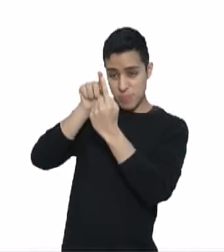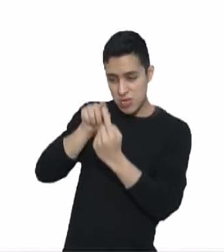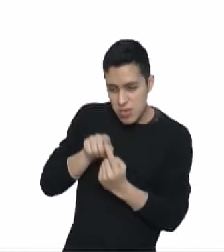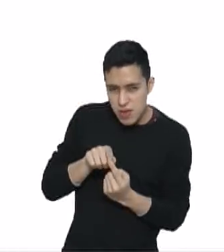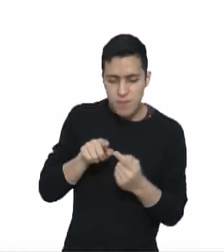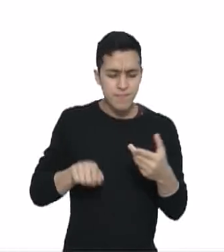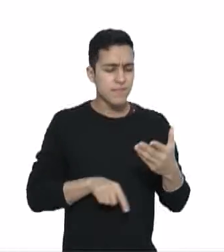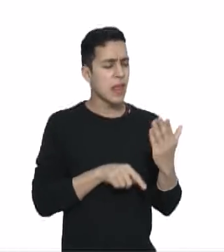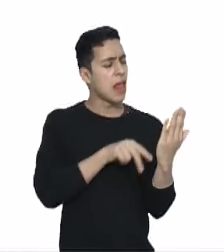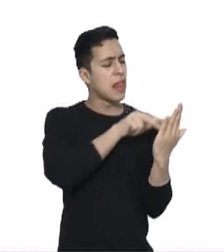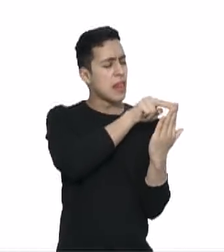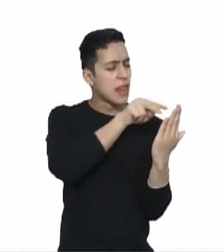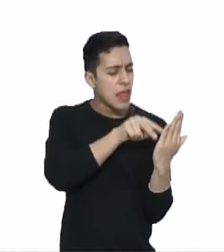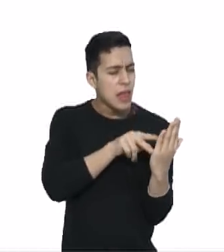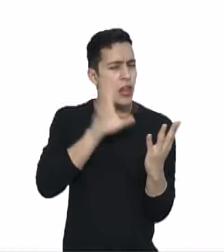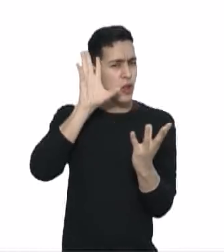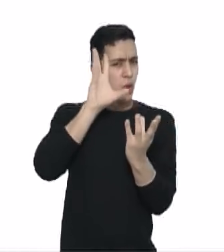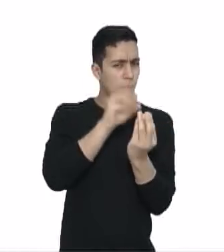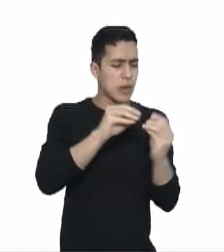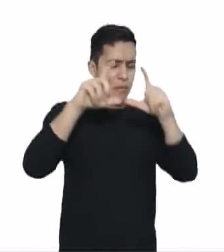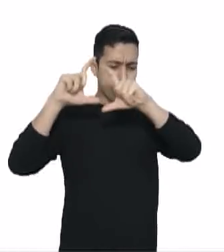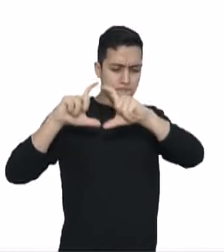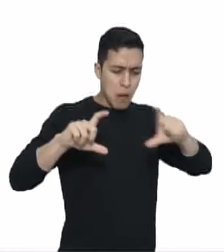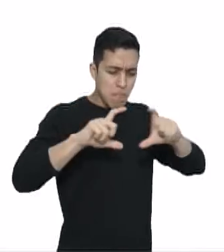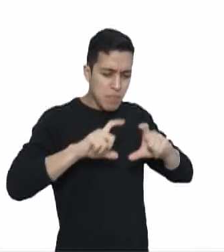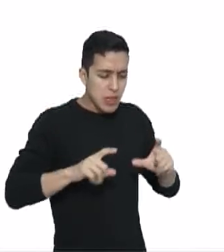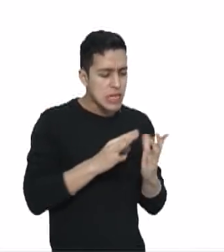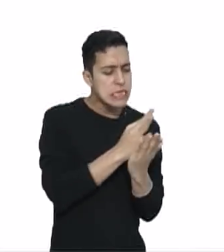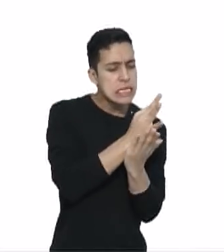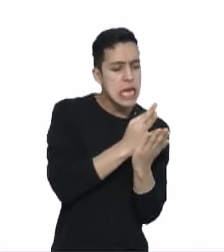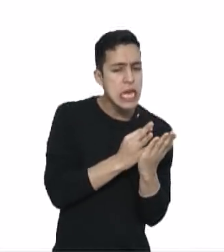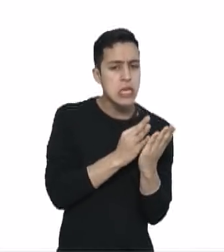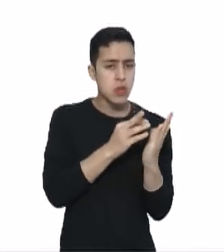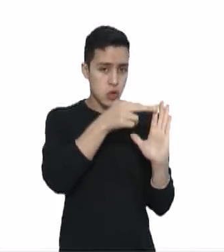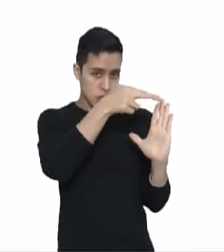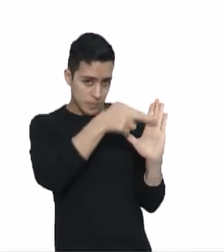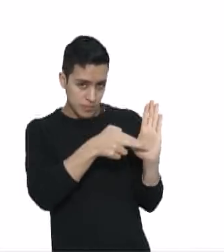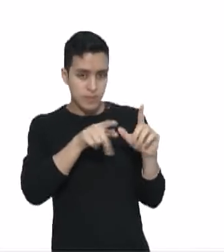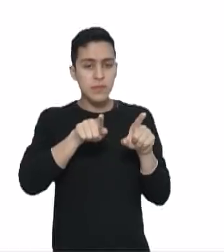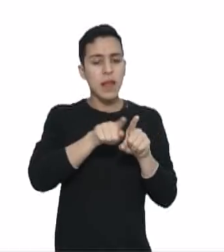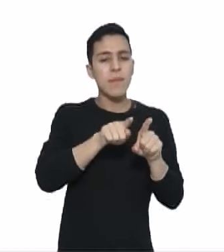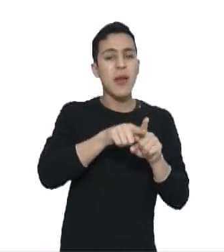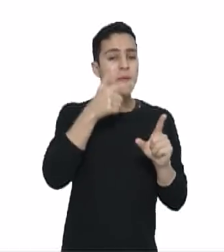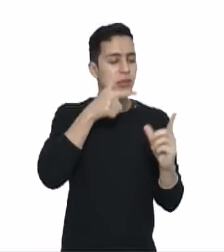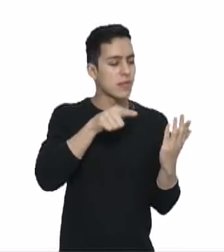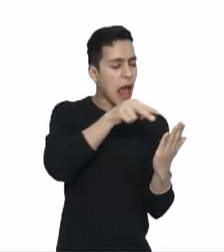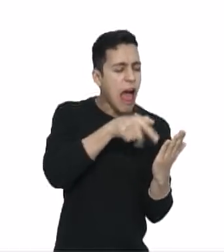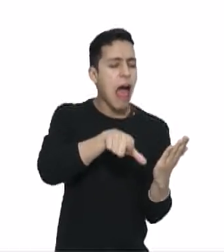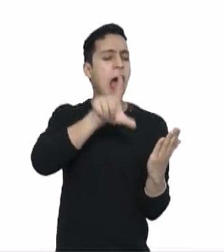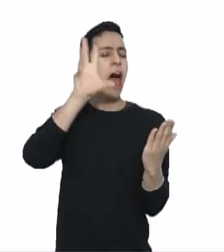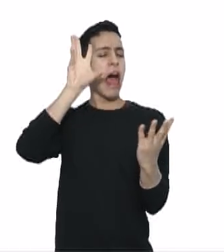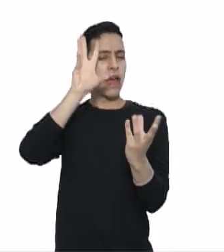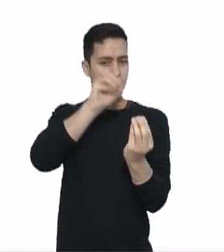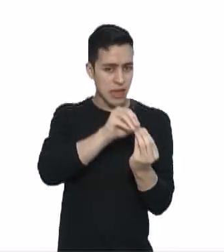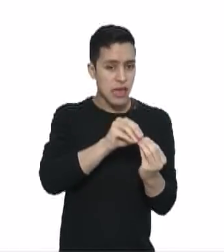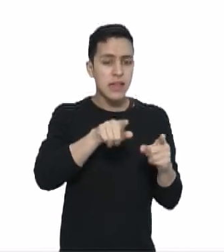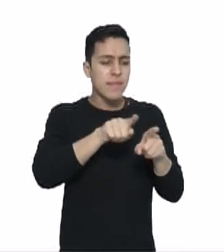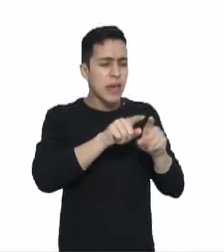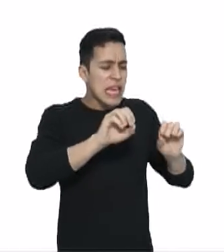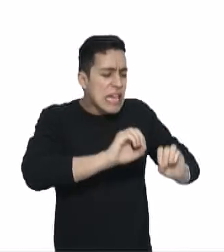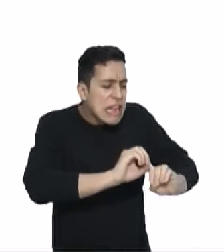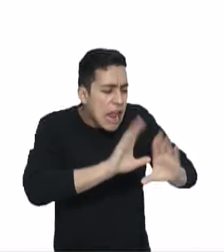e compreender fragmento de texto normativo, realizar antecipações, localizar informações